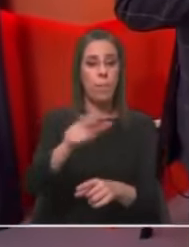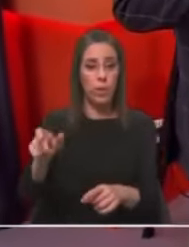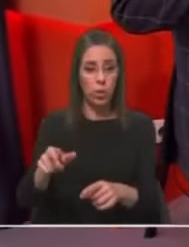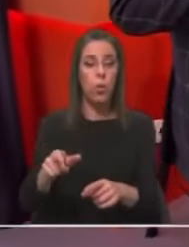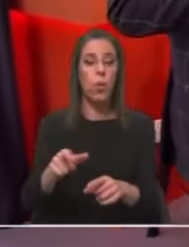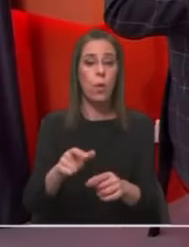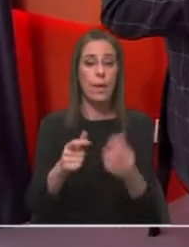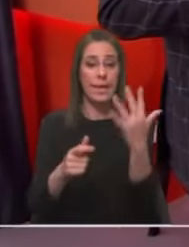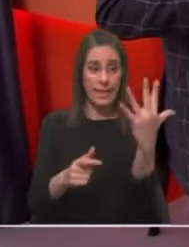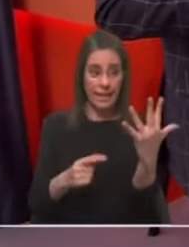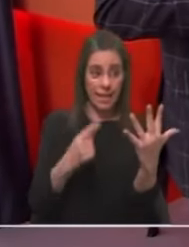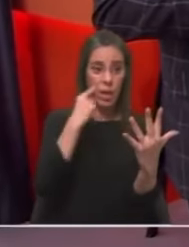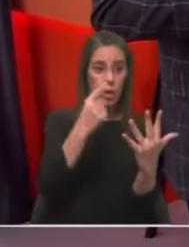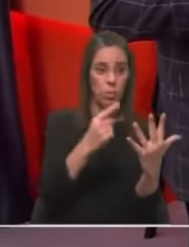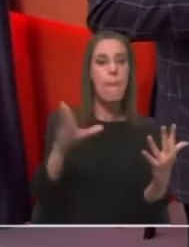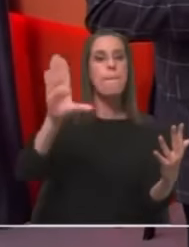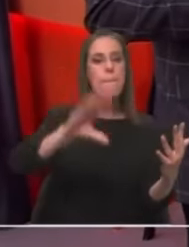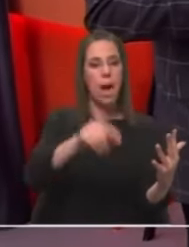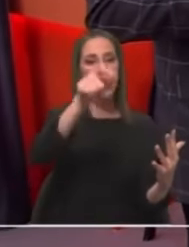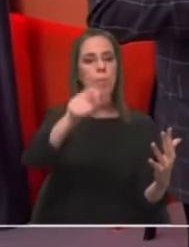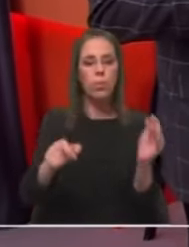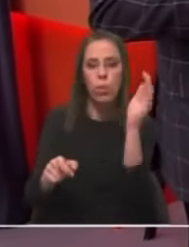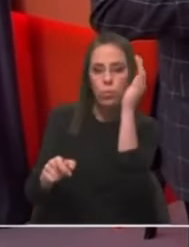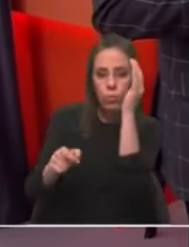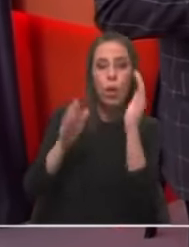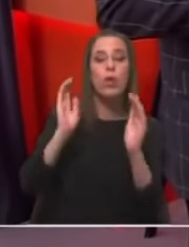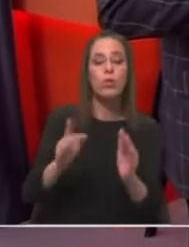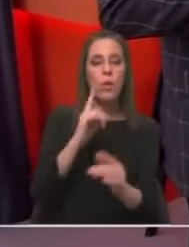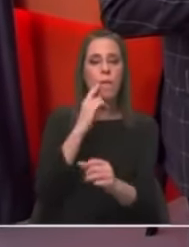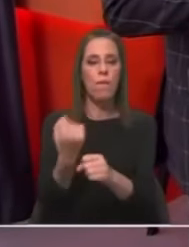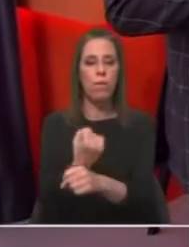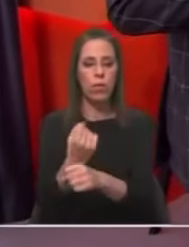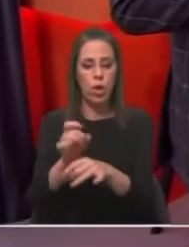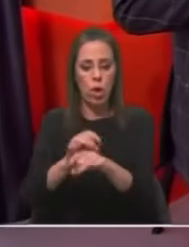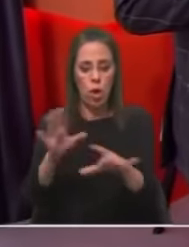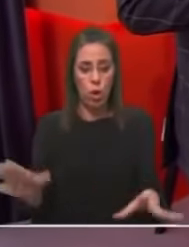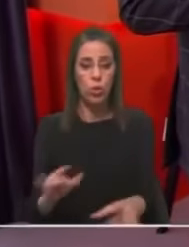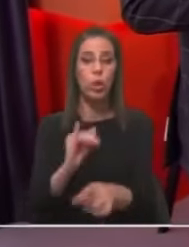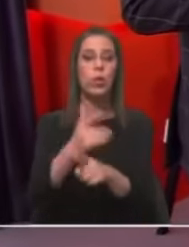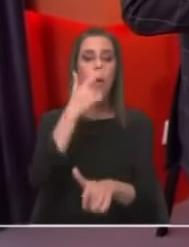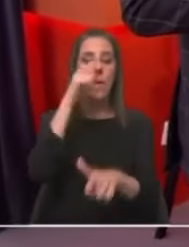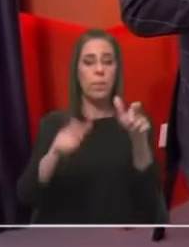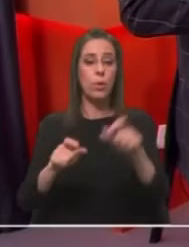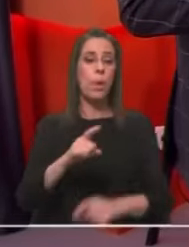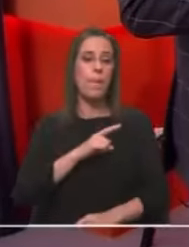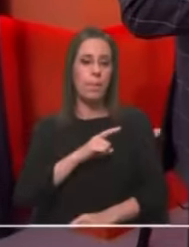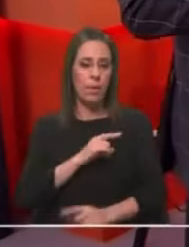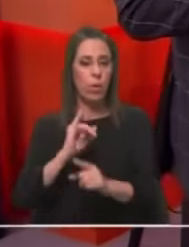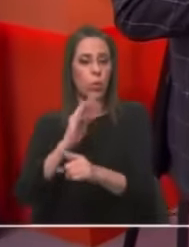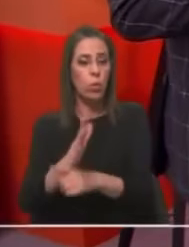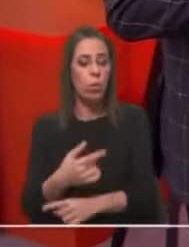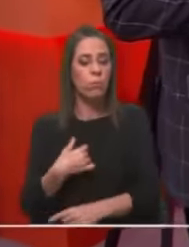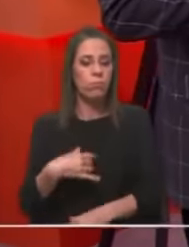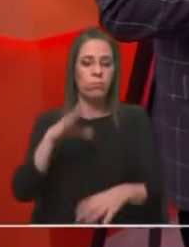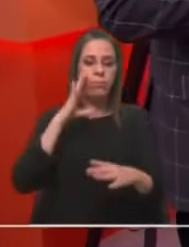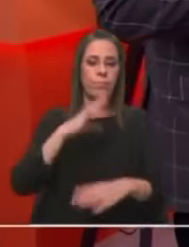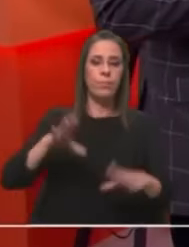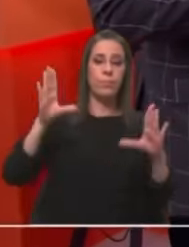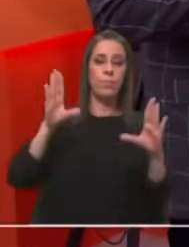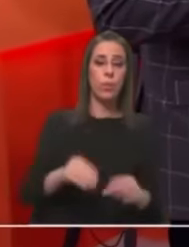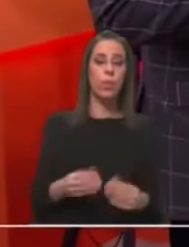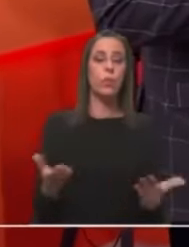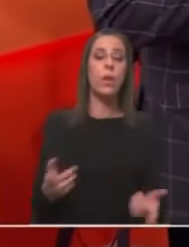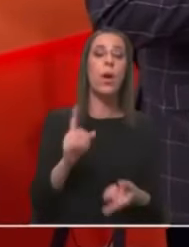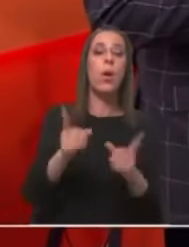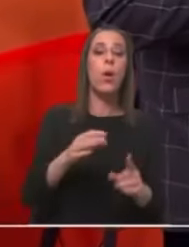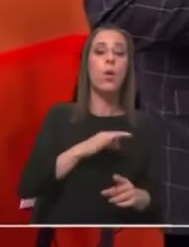destes 5 especialistas e já ouviu funcionários do hospital e outras pessoas particulares. Portanto, eu não sei do